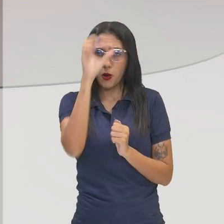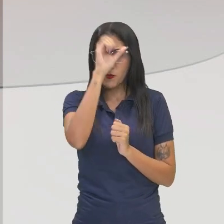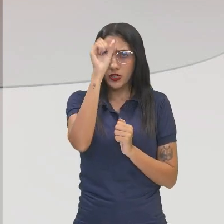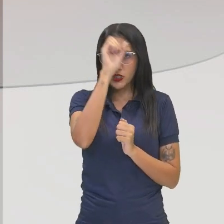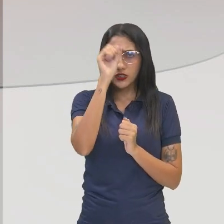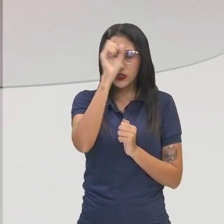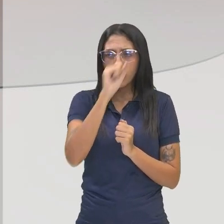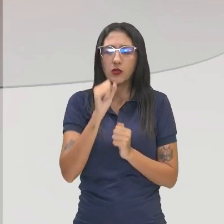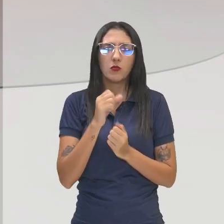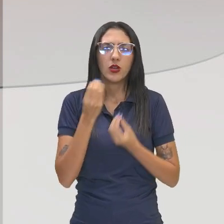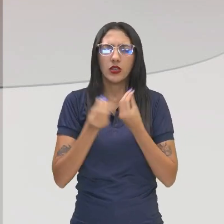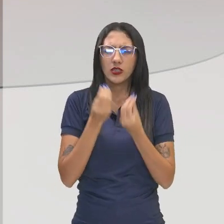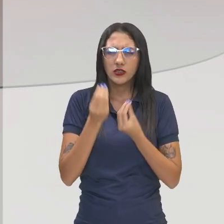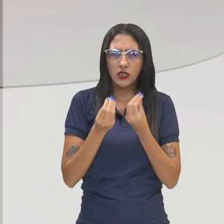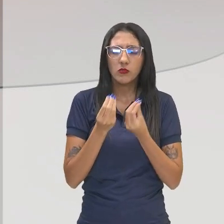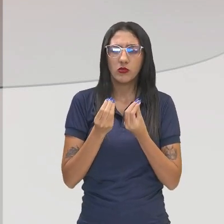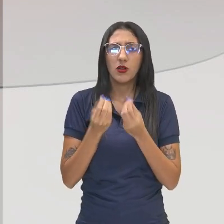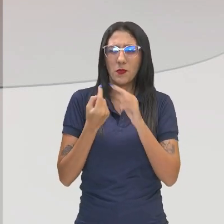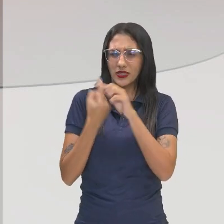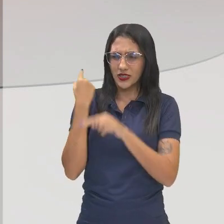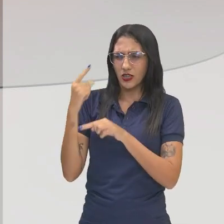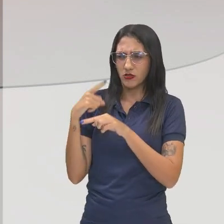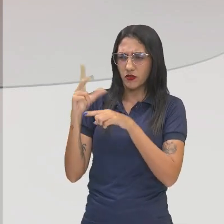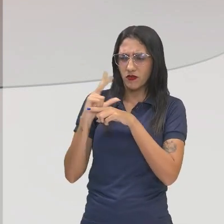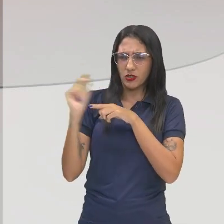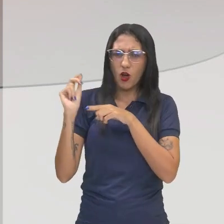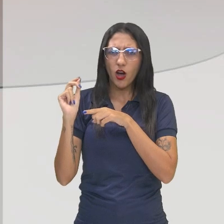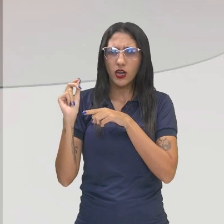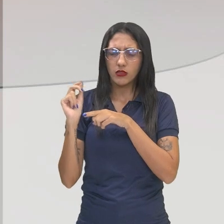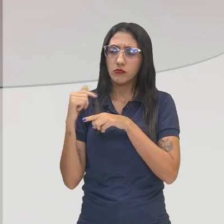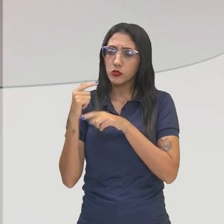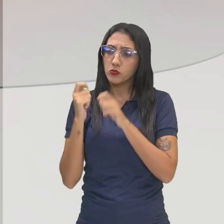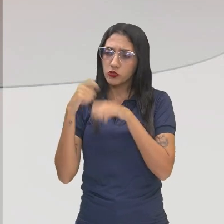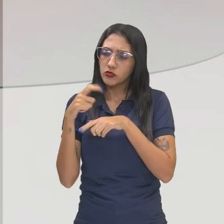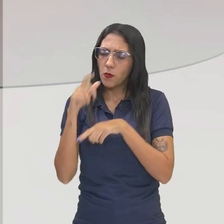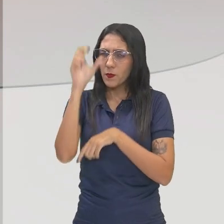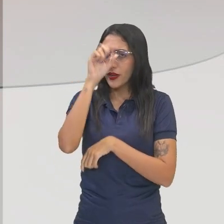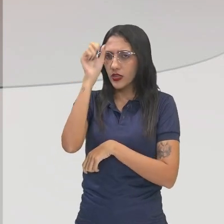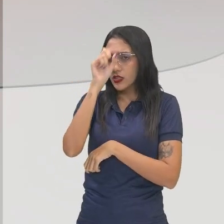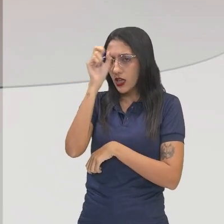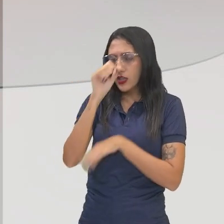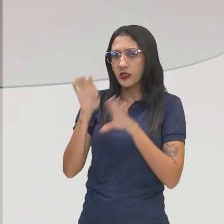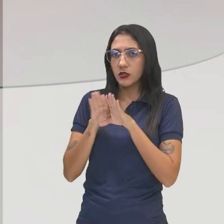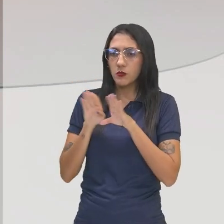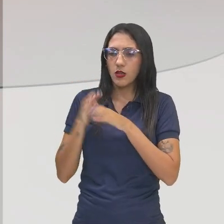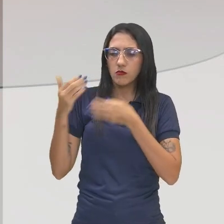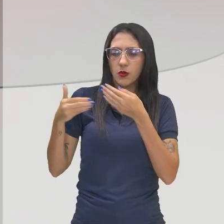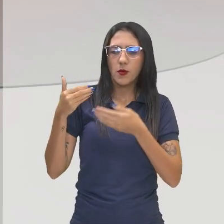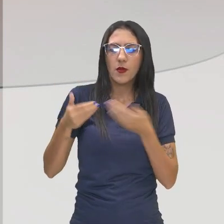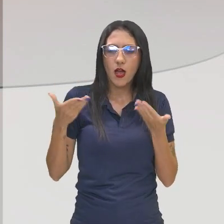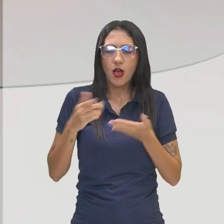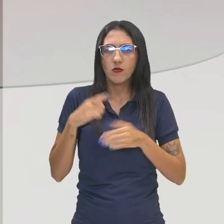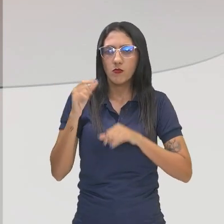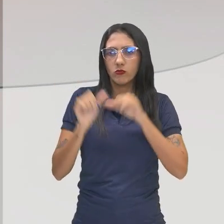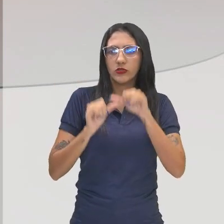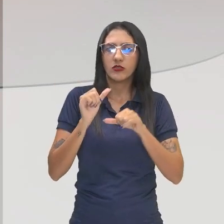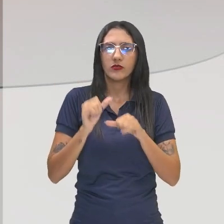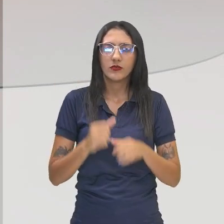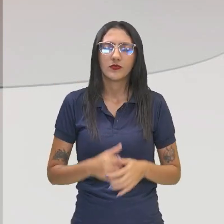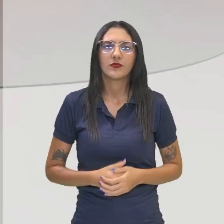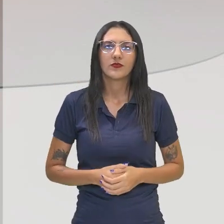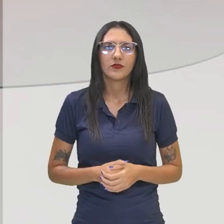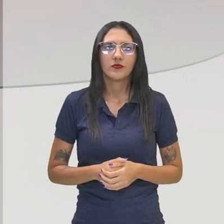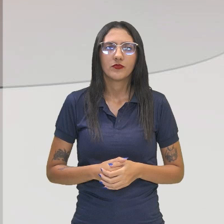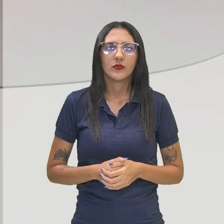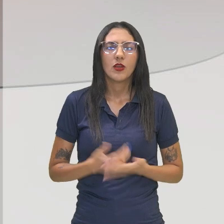e fracassos do passado. Então, é por isso, né, que conselho das